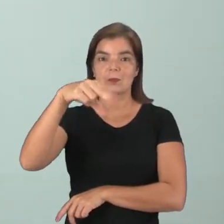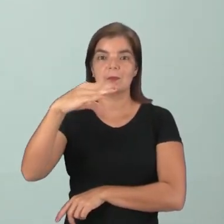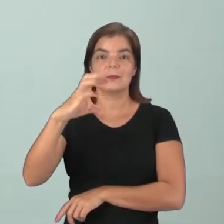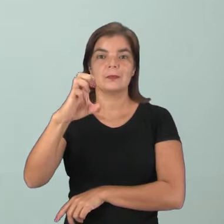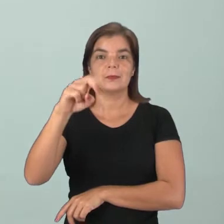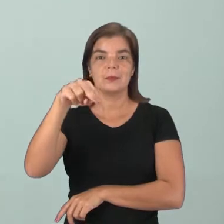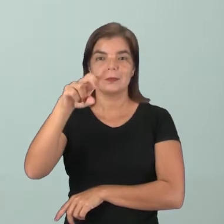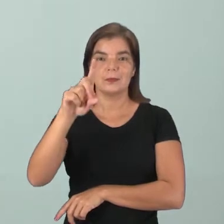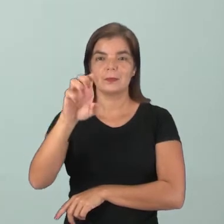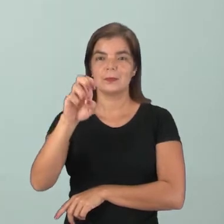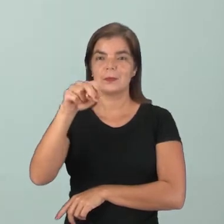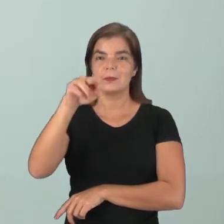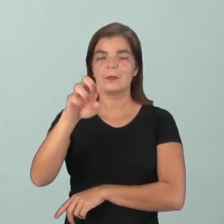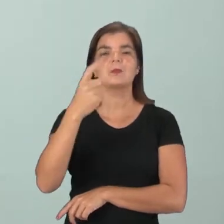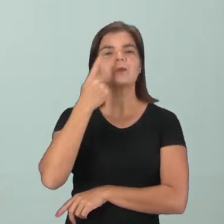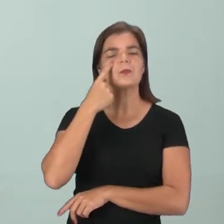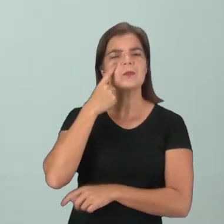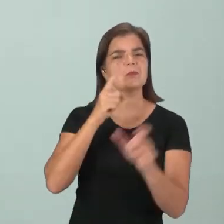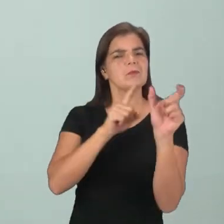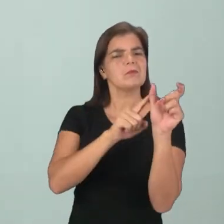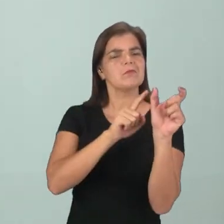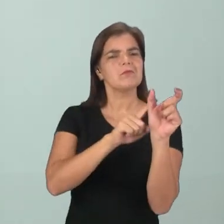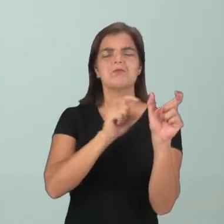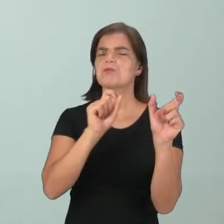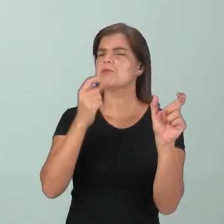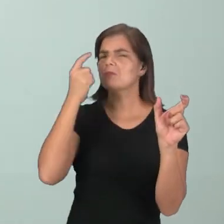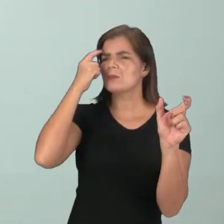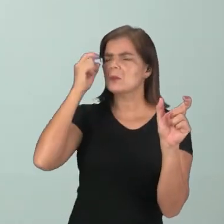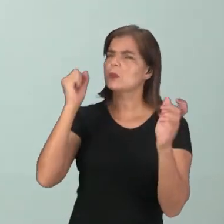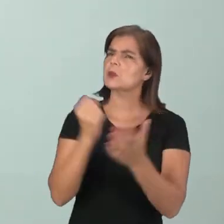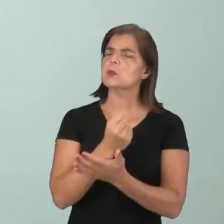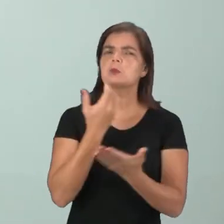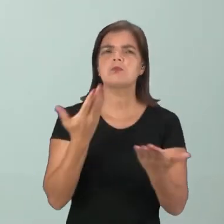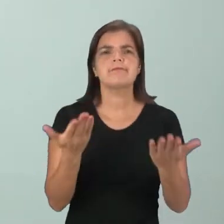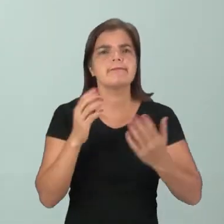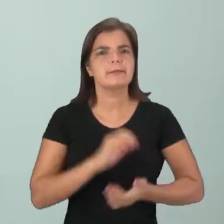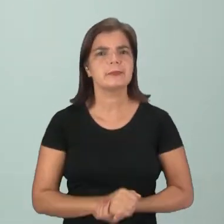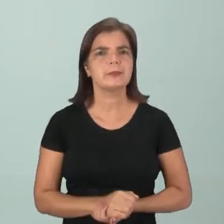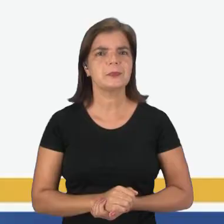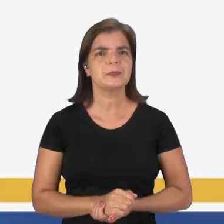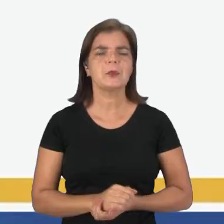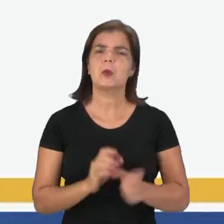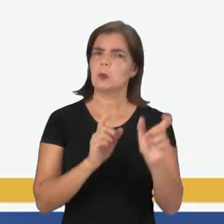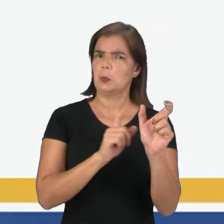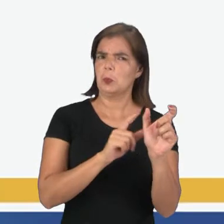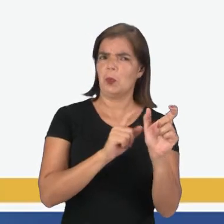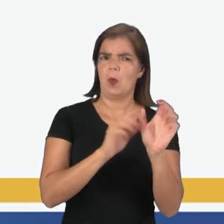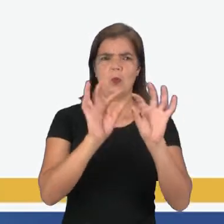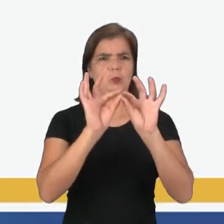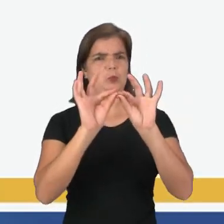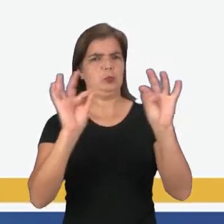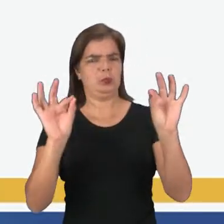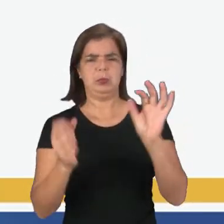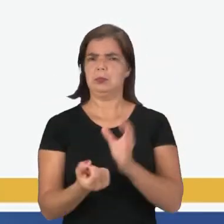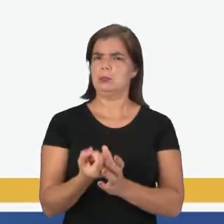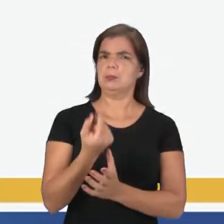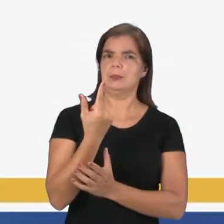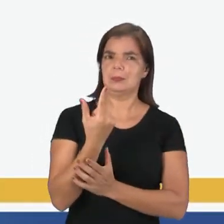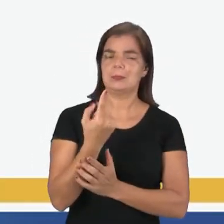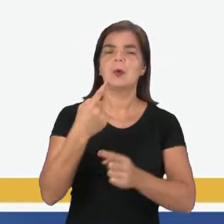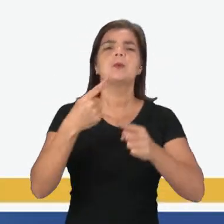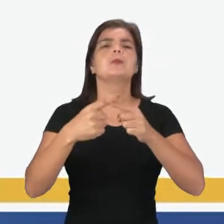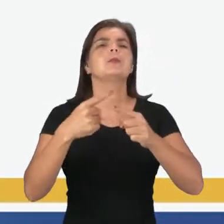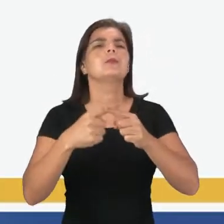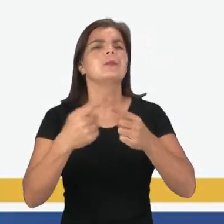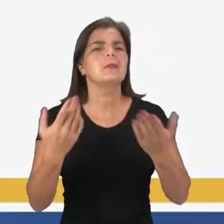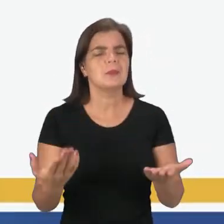seu significado na vida. Quando a gente ouve essa palavra, a gente fica pensando, puxa, mas que palavra tão